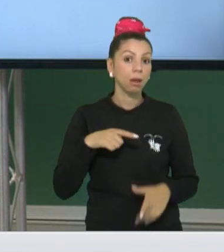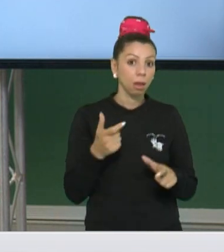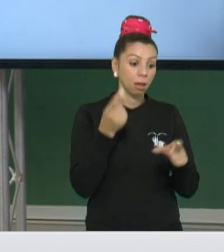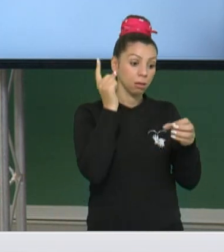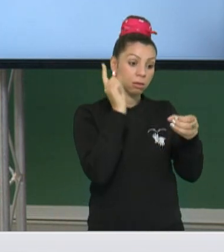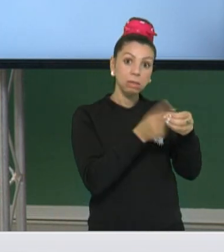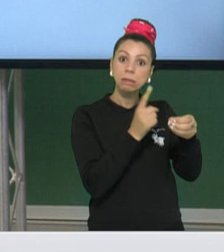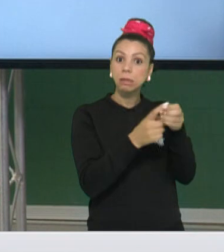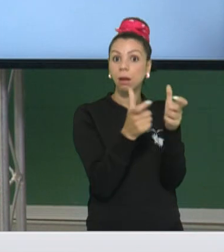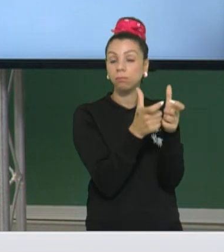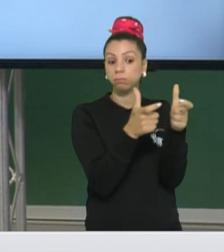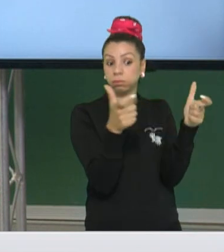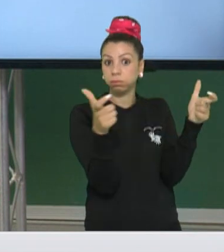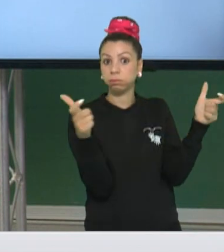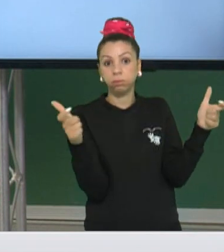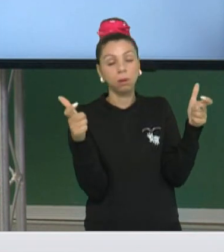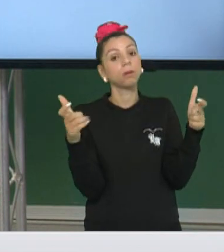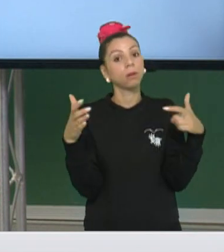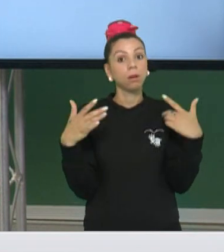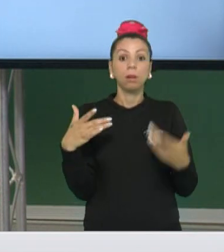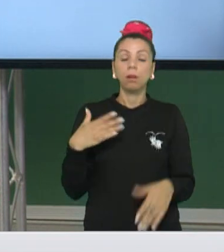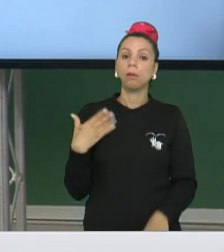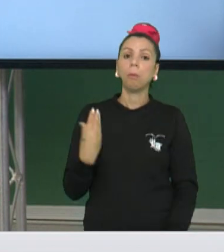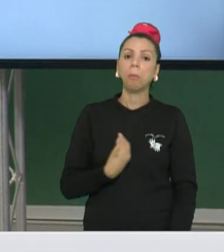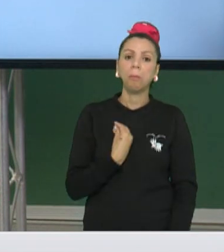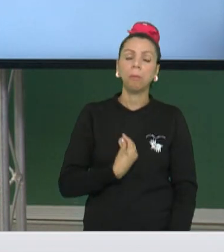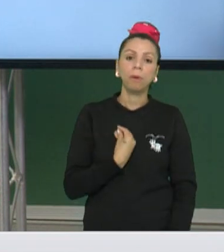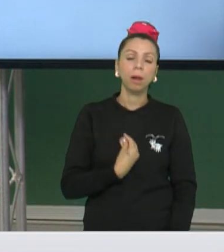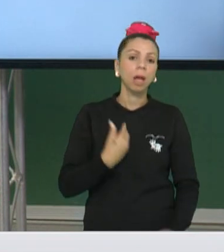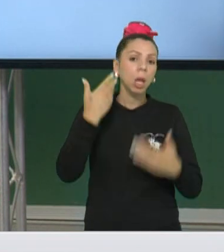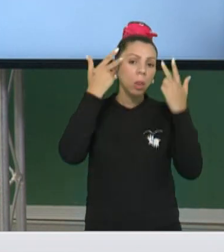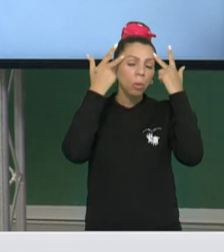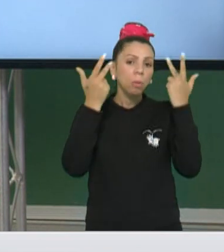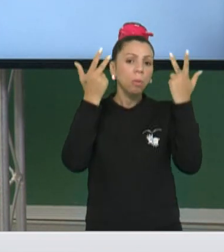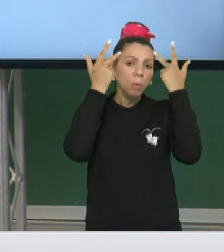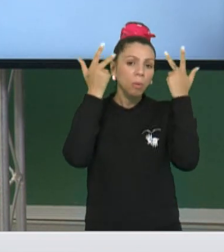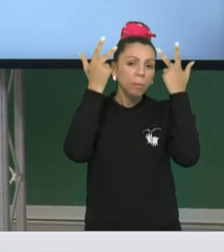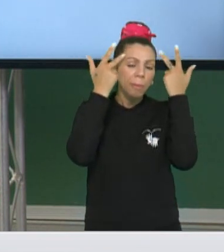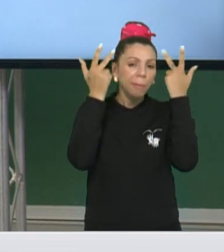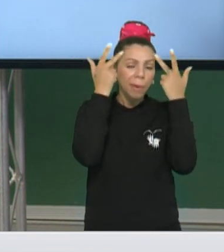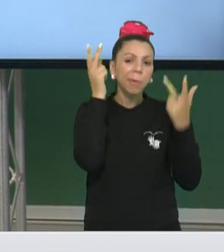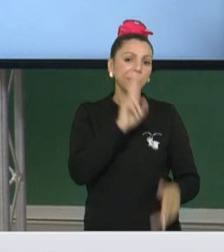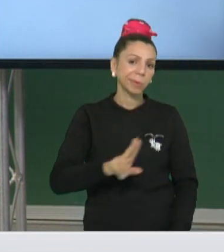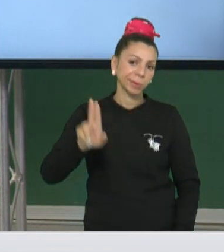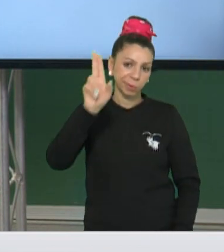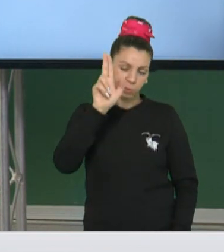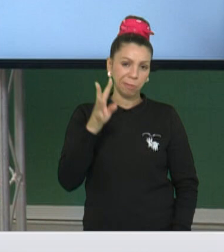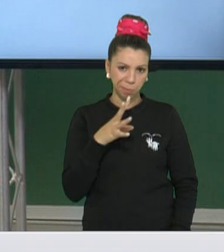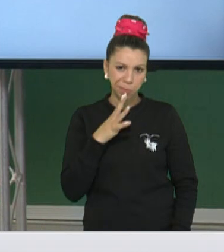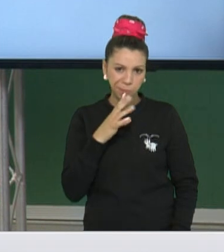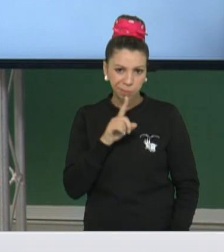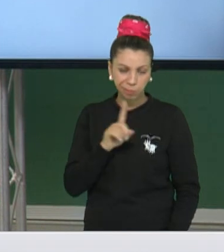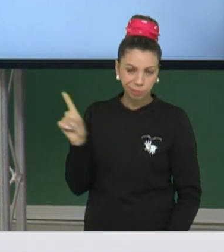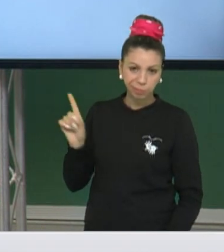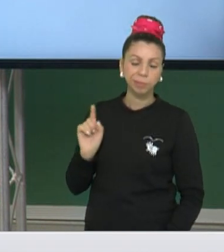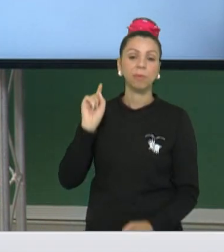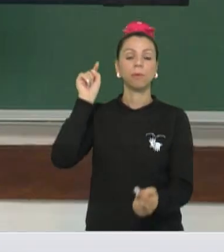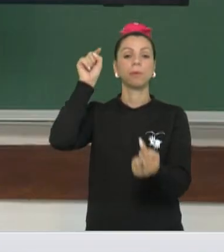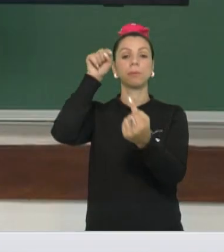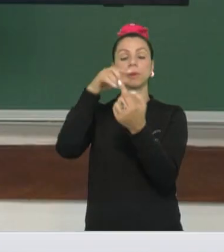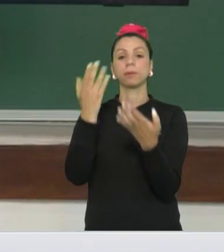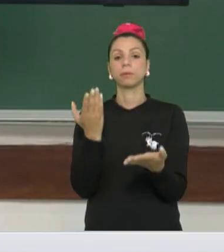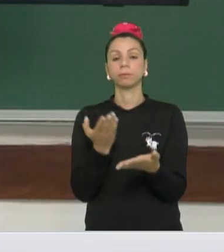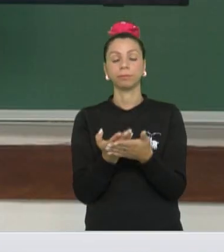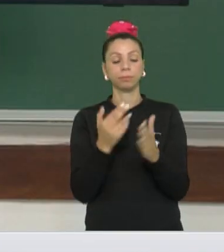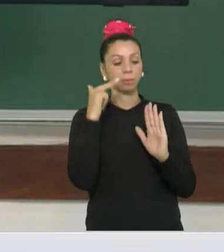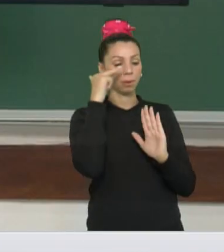grandes ou maiores, isso é muito utilizado. Vamos conhecer então? Muito bem. O objetivo da aula de hoje, ler